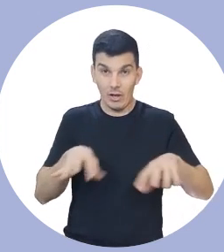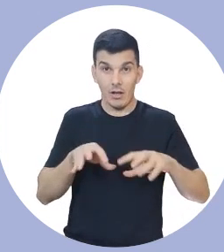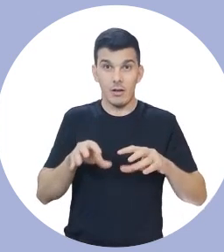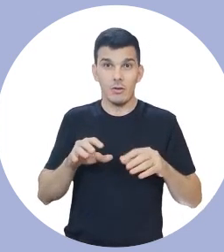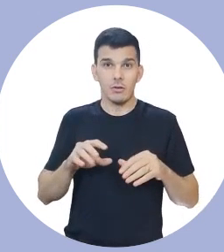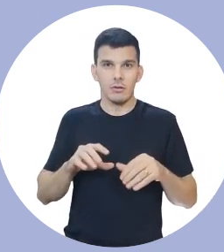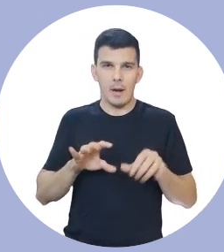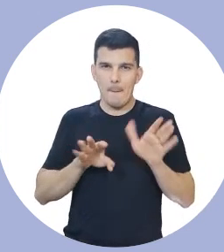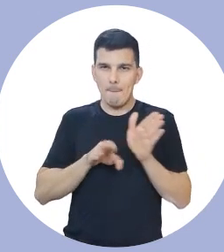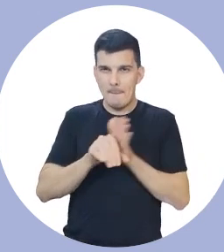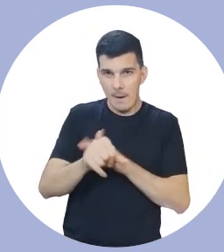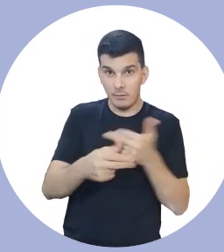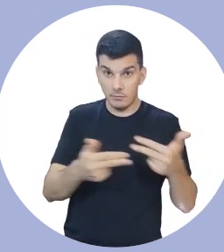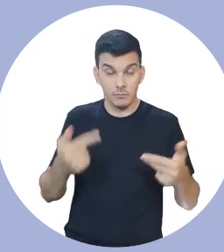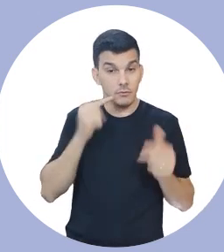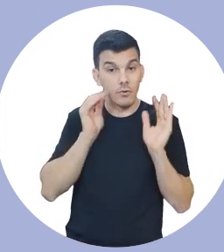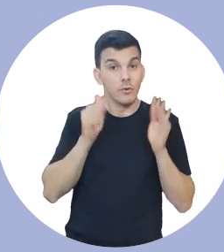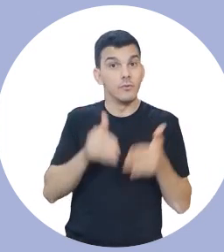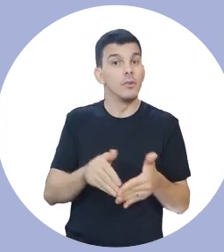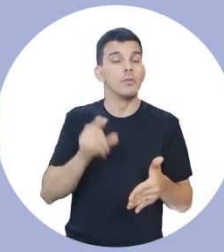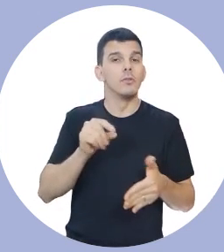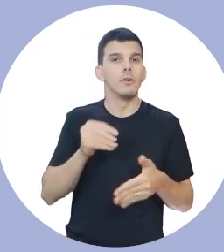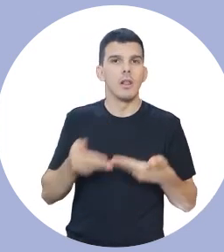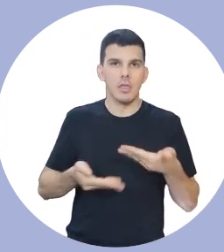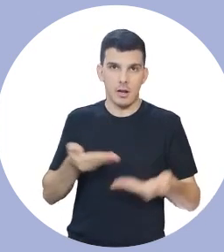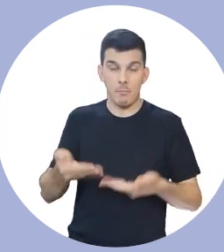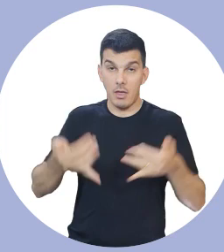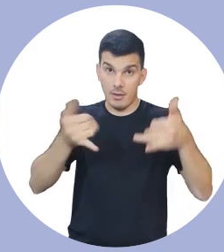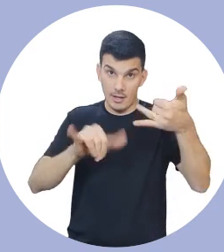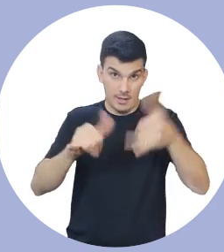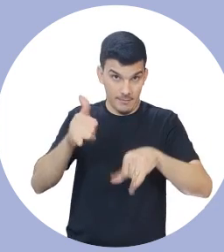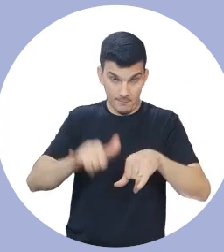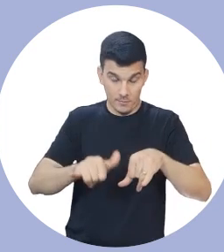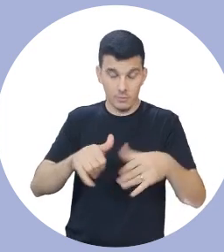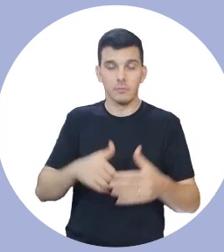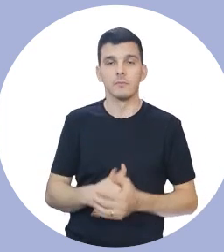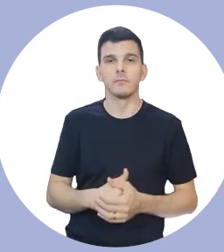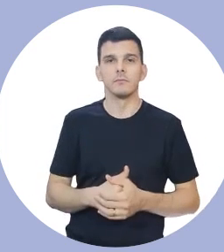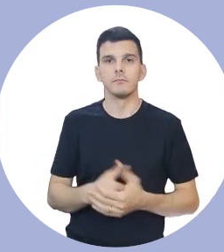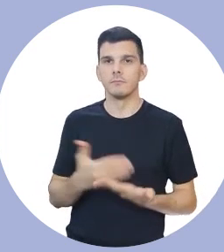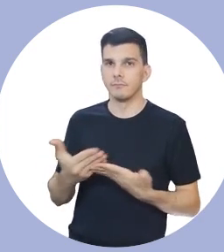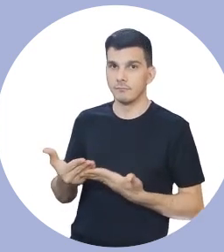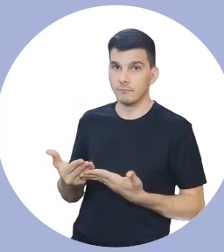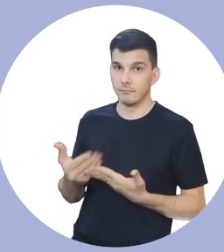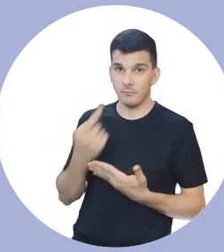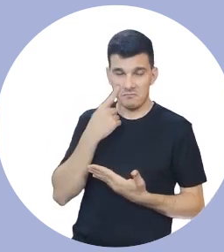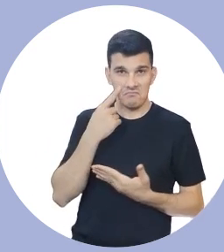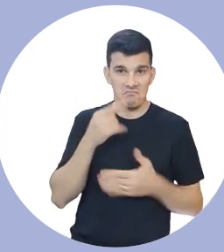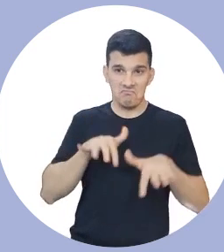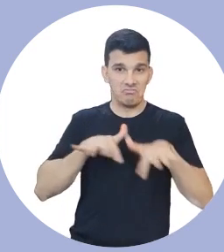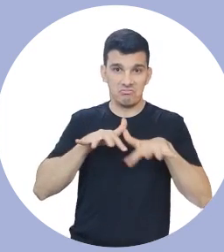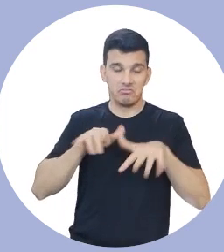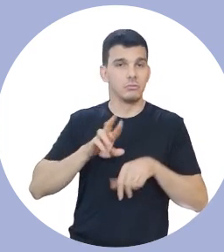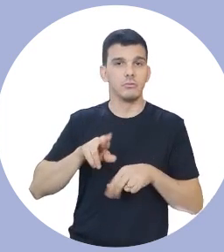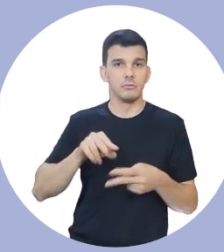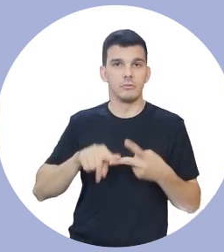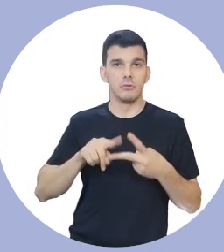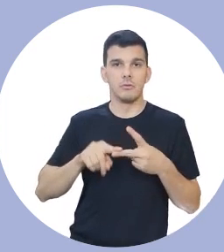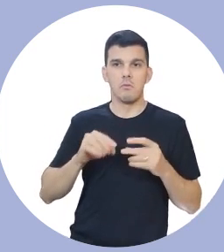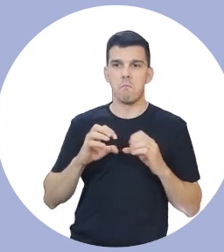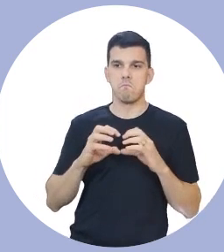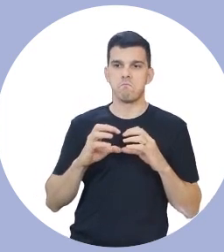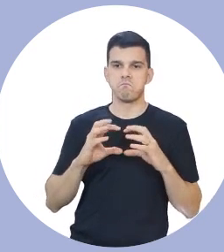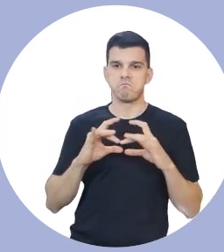destruir micro-organismos, a gente tem que trabalhar com algo mais voltado para tratamento químico e não físico. Logo, filtração não vai ser o